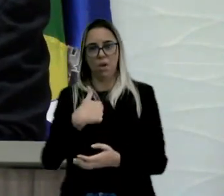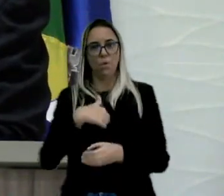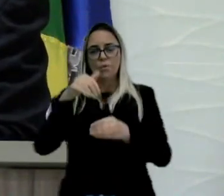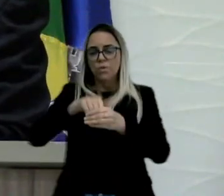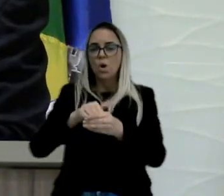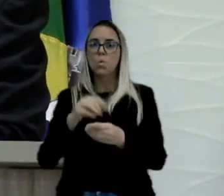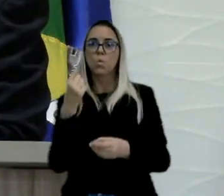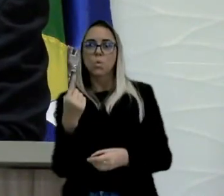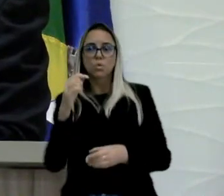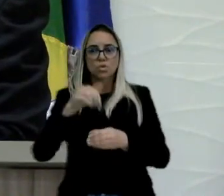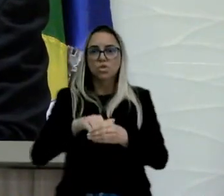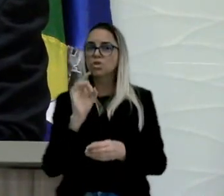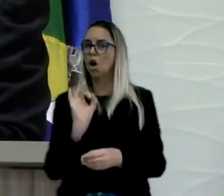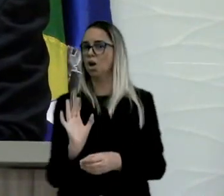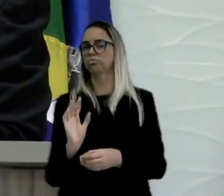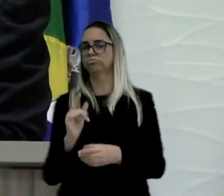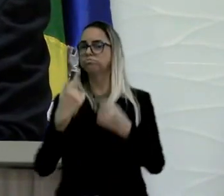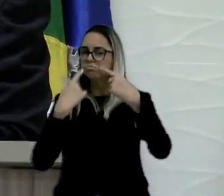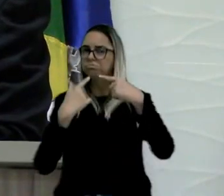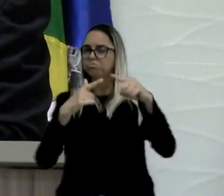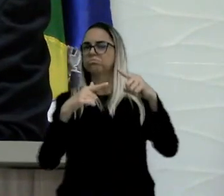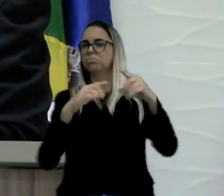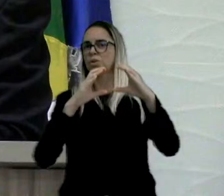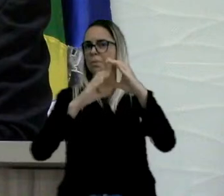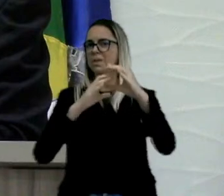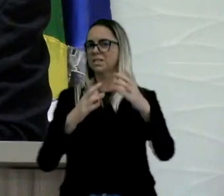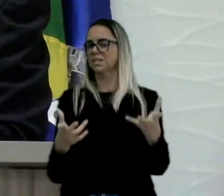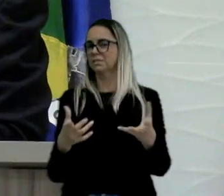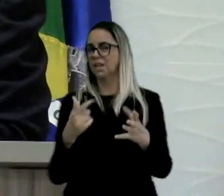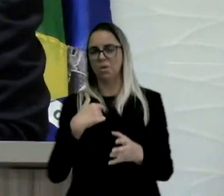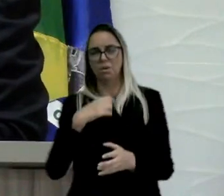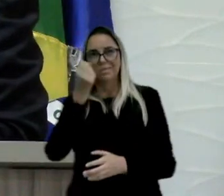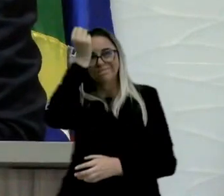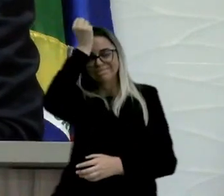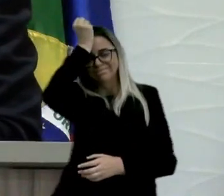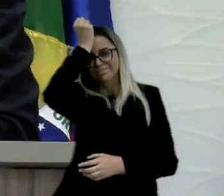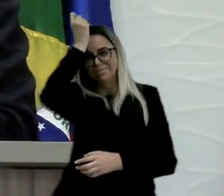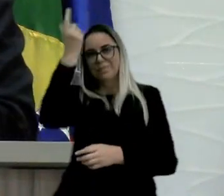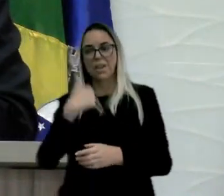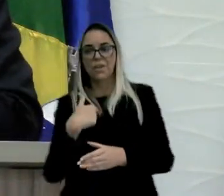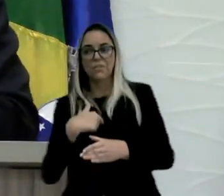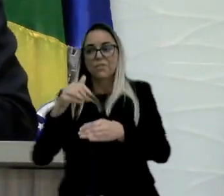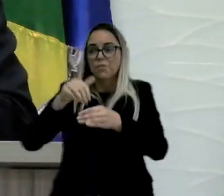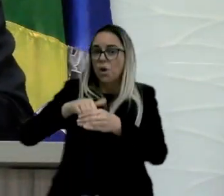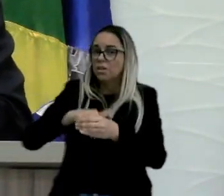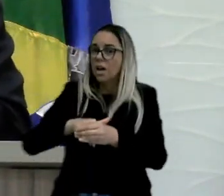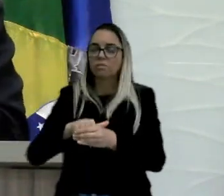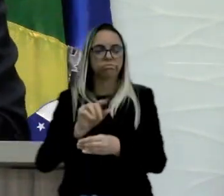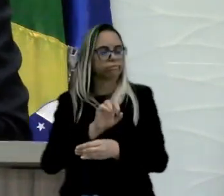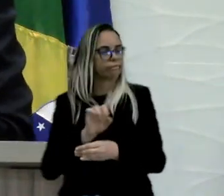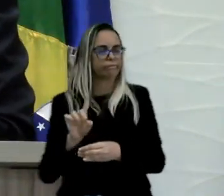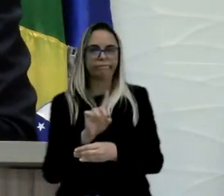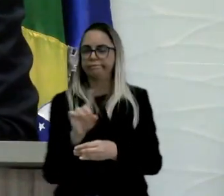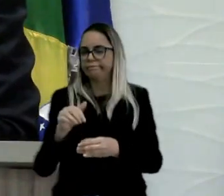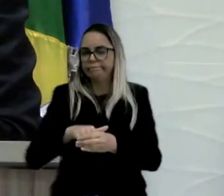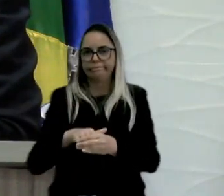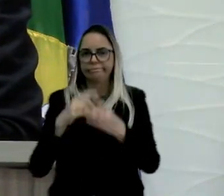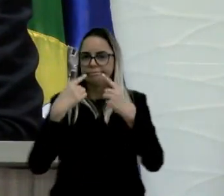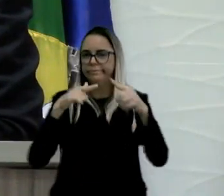repúdio nessa casa e até hoje me arrependo eu não voto mais em voto de